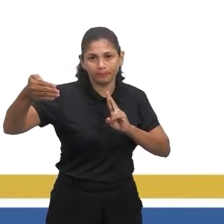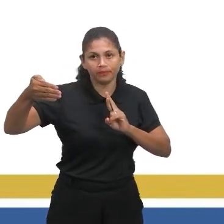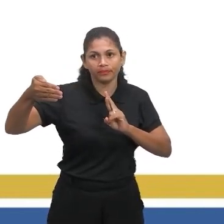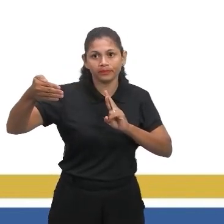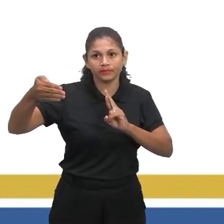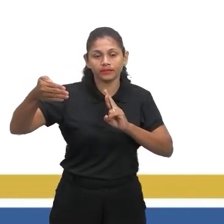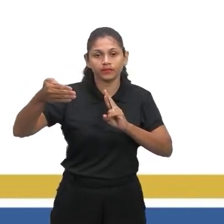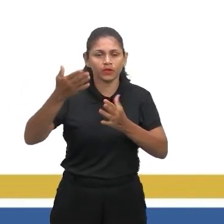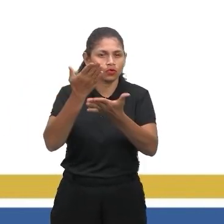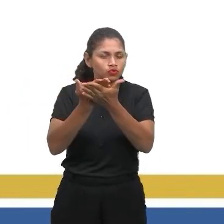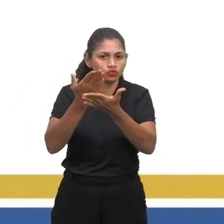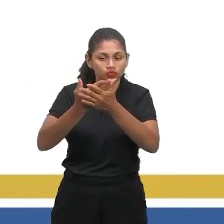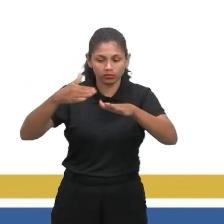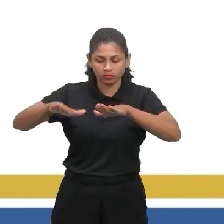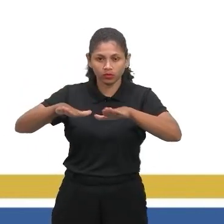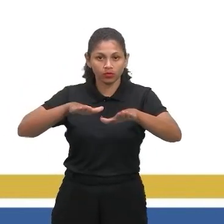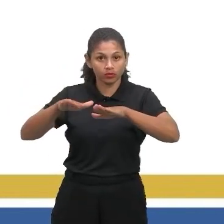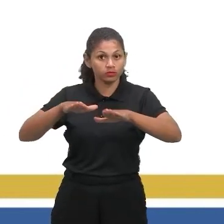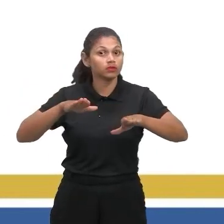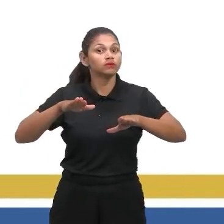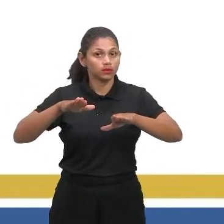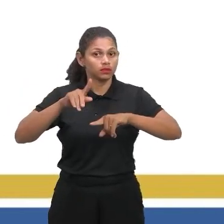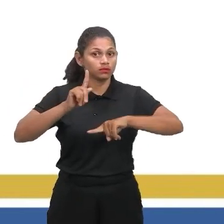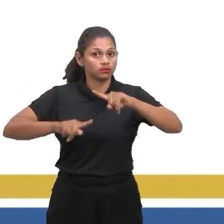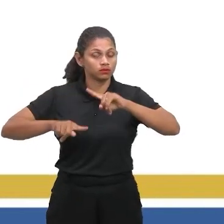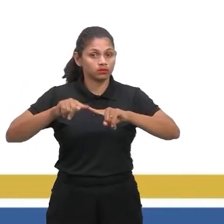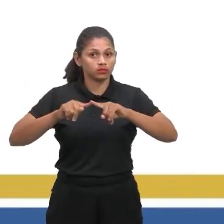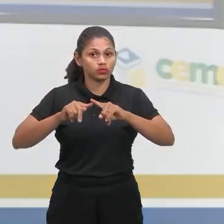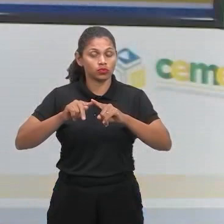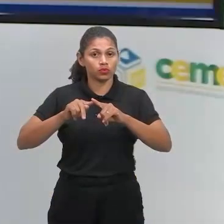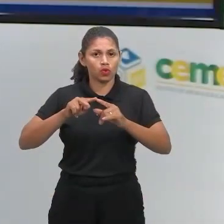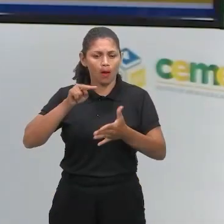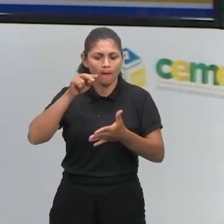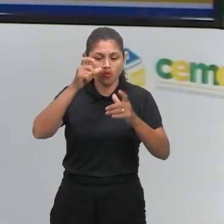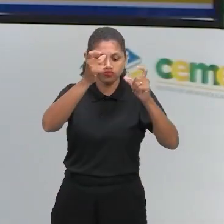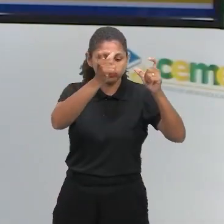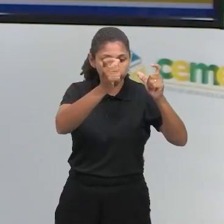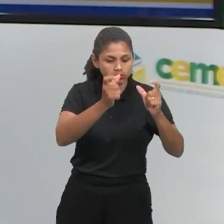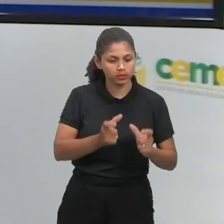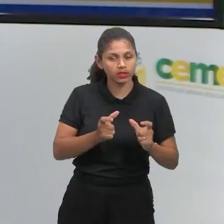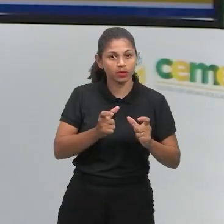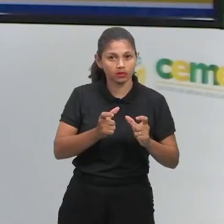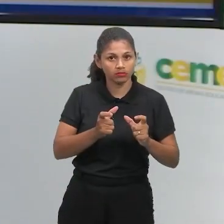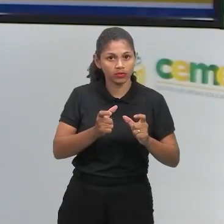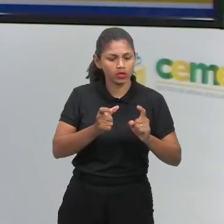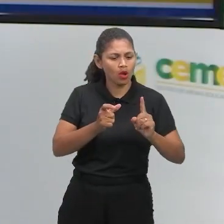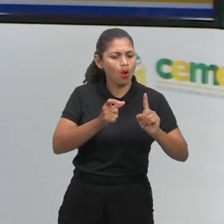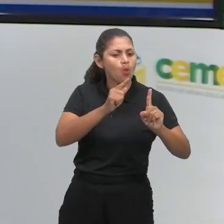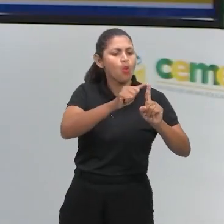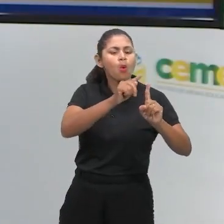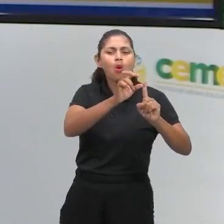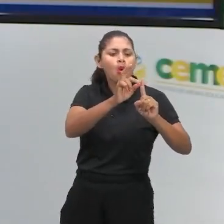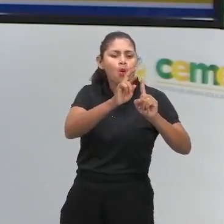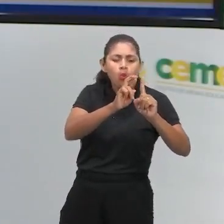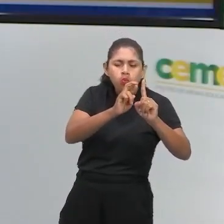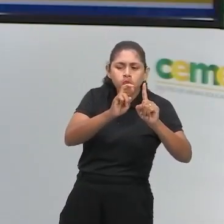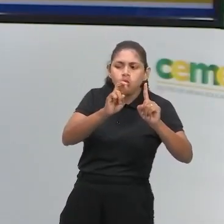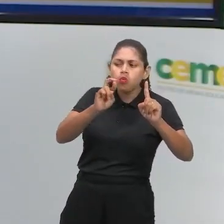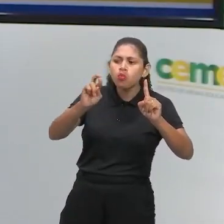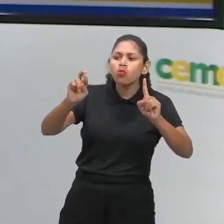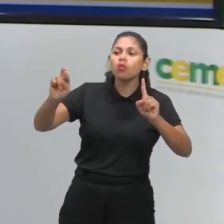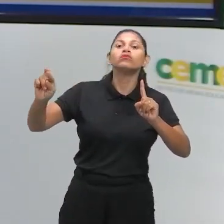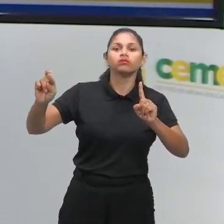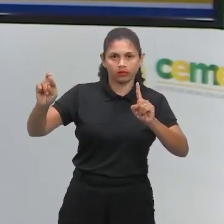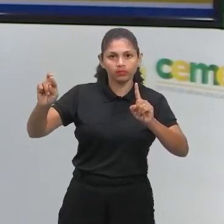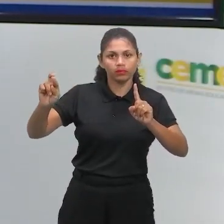para o estudo do movimento do corpo. Ou seja, é a posição que o observador se encontra. Existem 2 tipos de referencial,